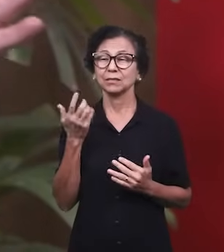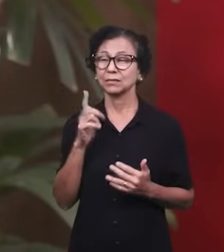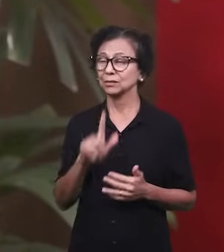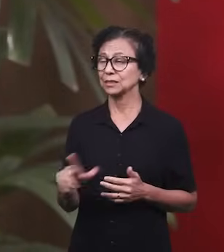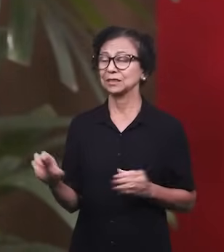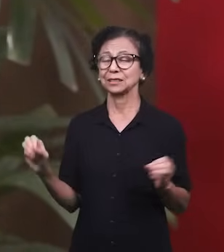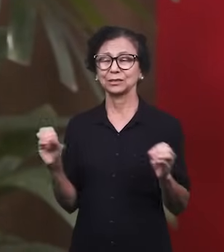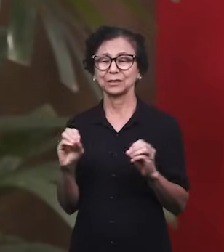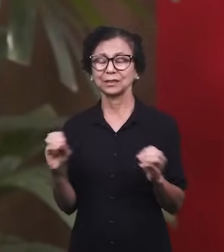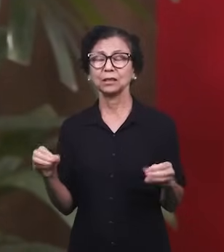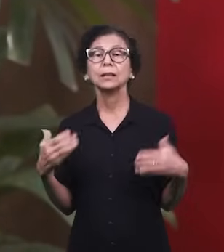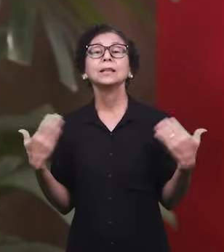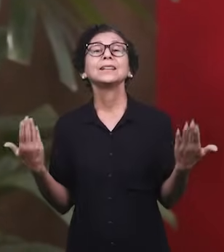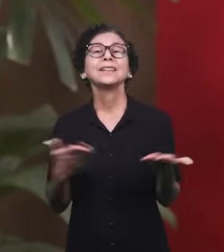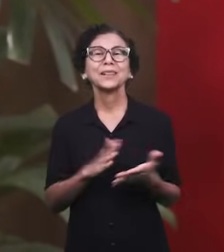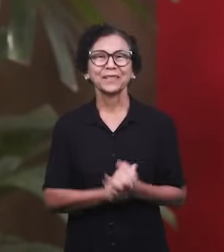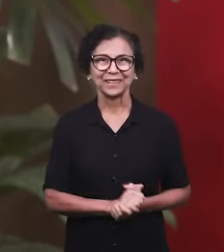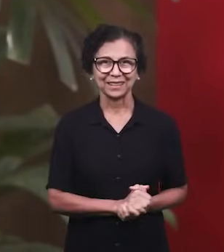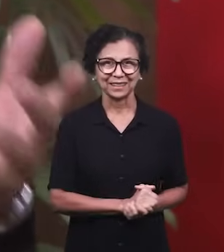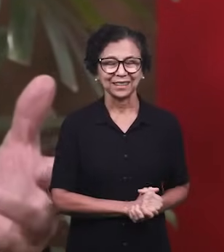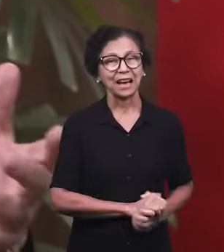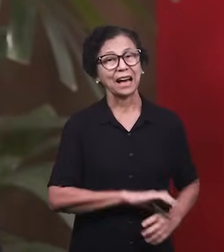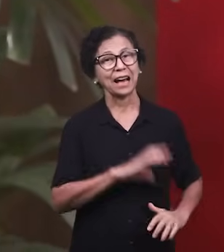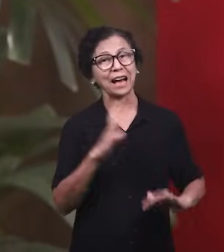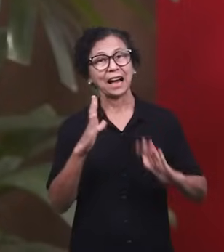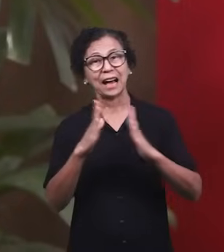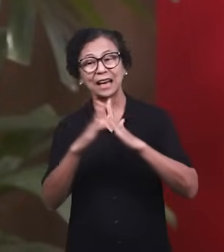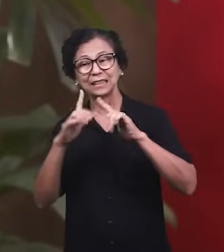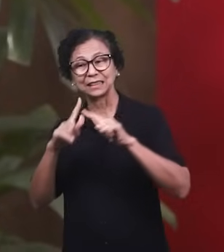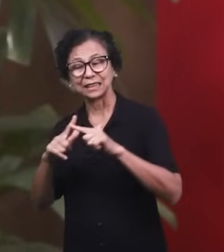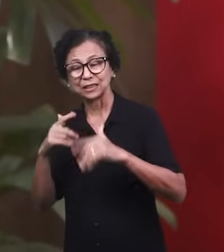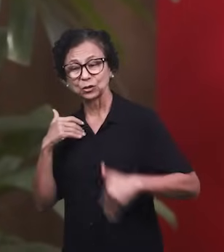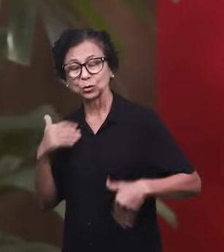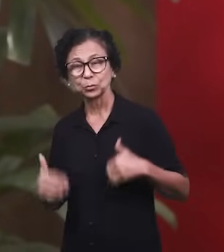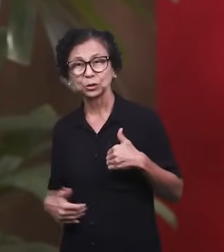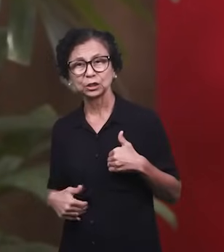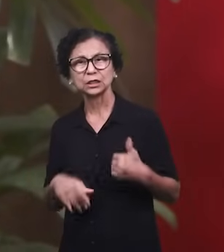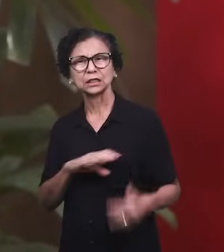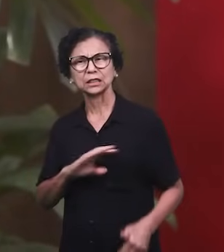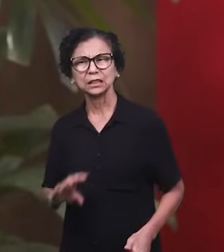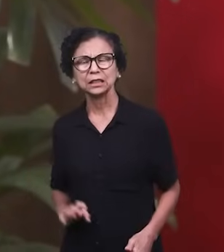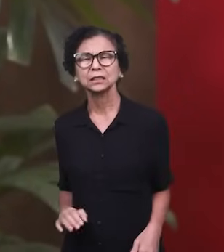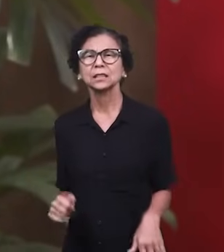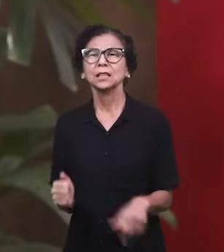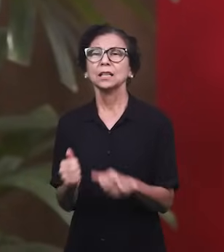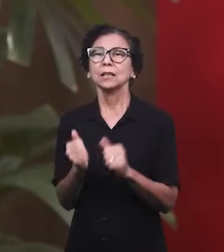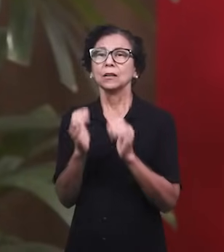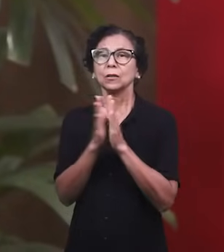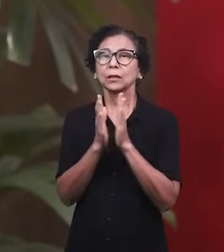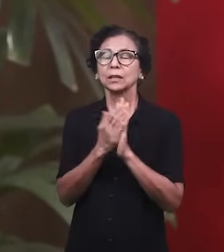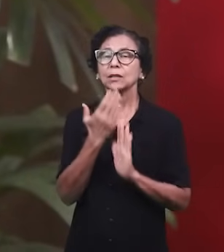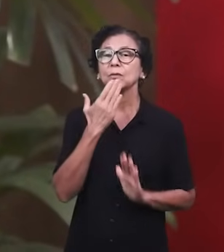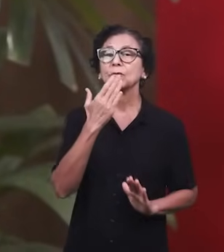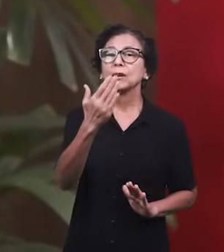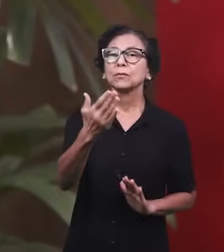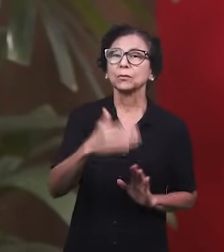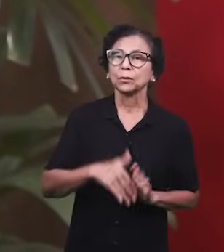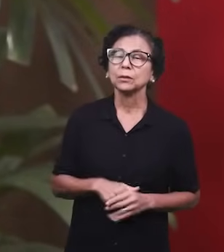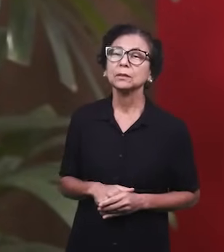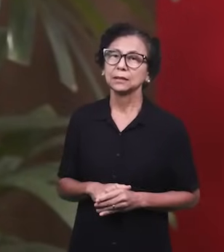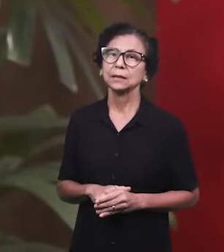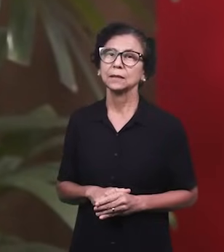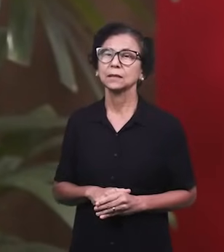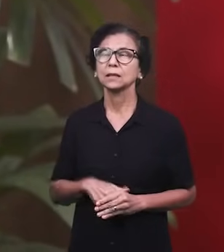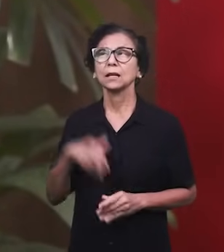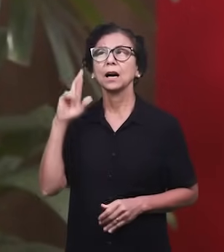Os demais irmãos, a intercessão por ele, a ajuda a ele. Senhor, cobre com sangue de Jesus o teu servo, ou seja, injetar sangue